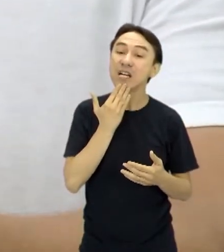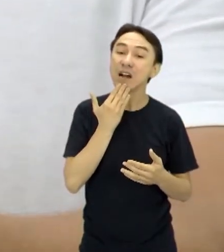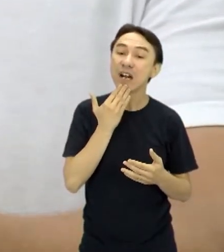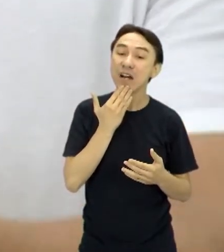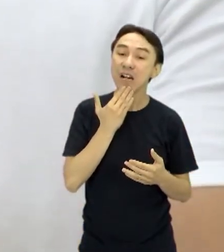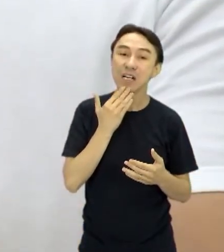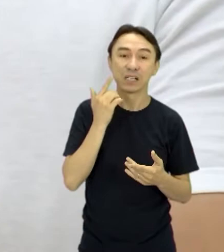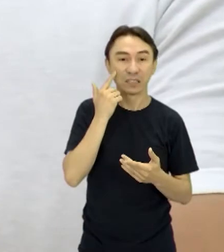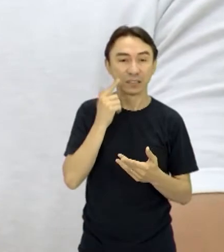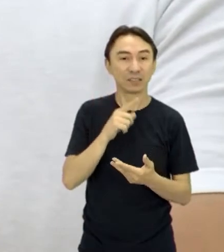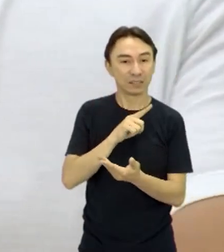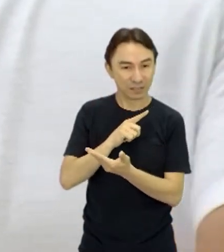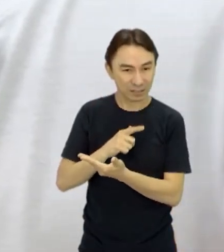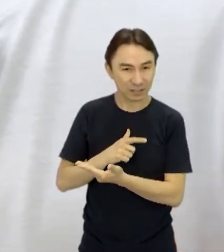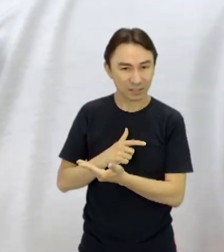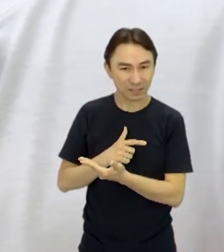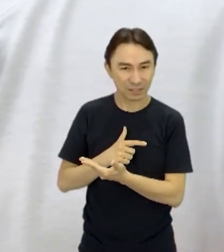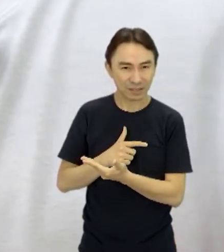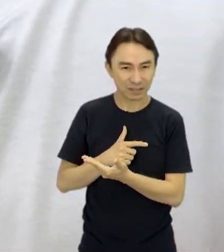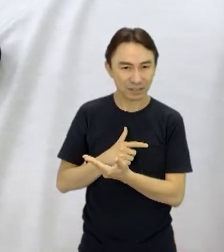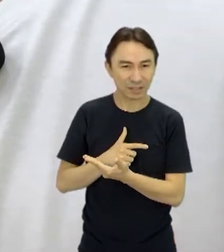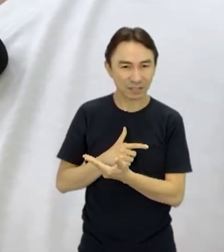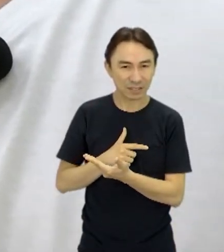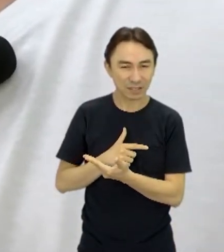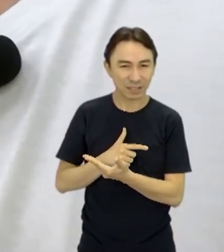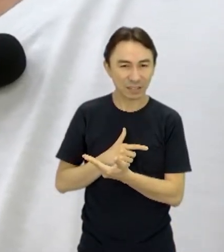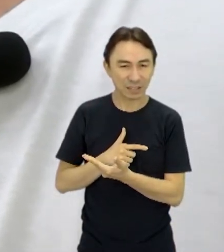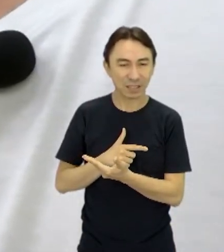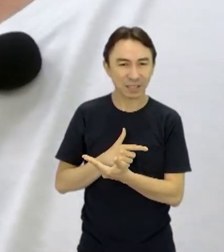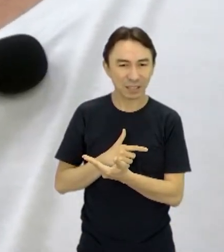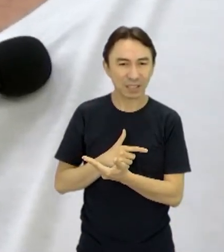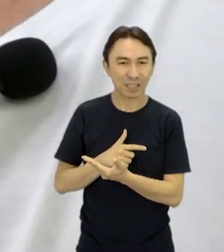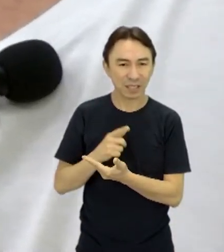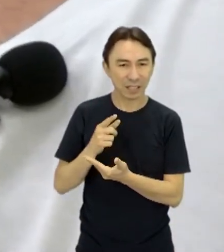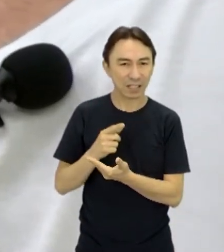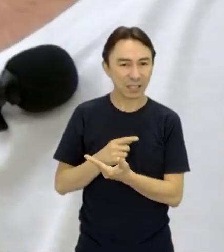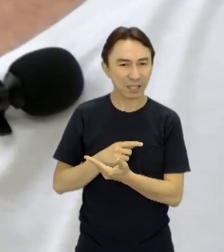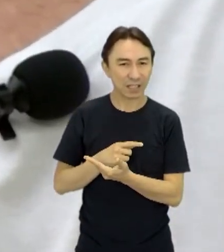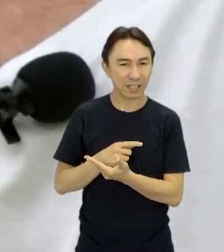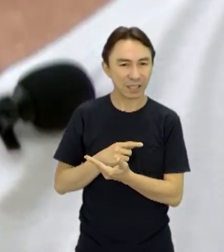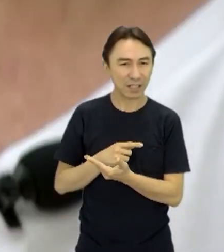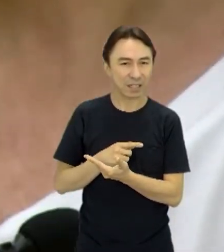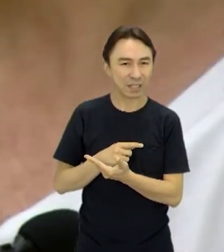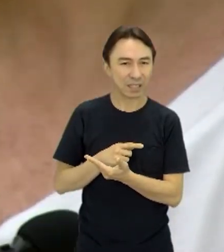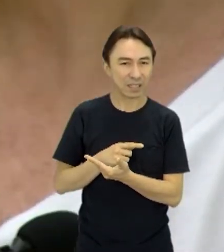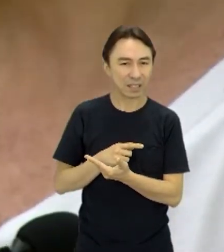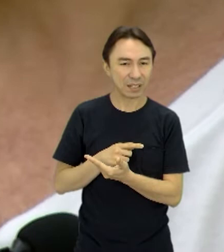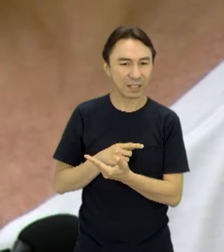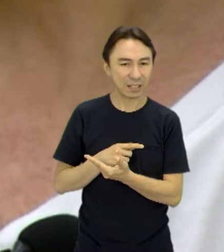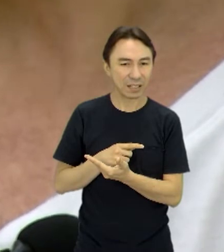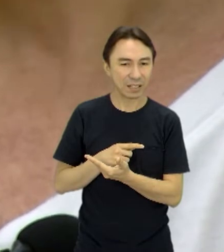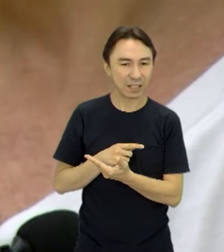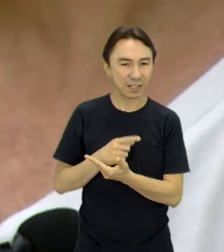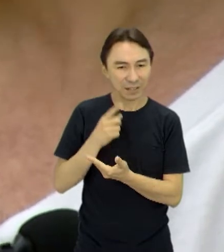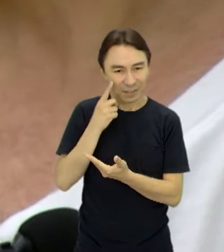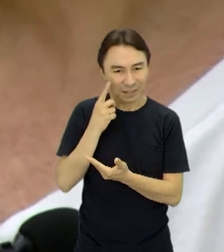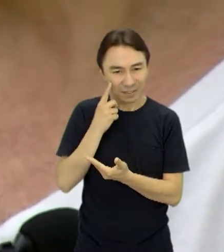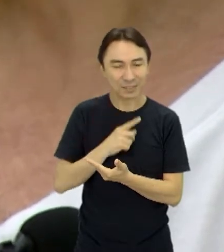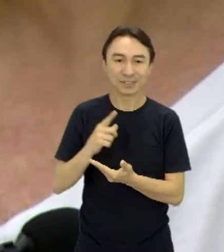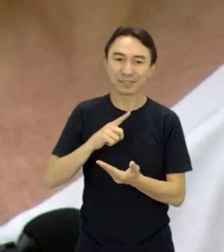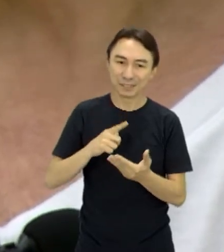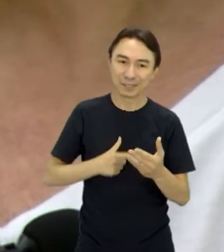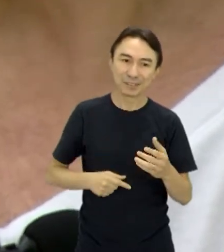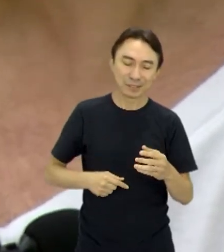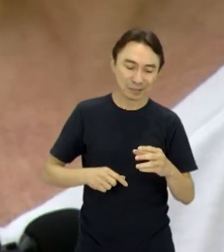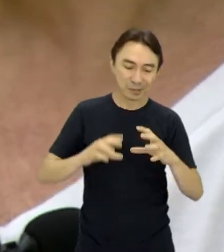elas são excessivamente grandes para um modelo. Tem uma cratera aí. Tem uma cratera aqui, olha, caiu um